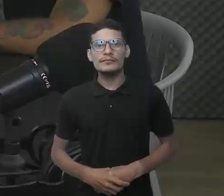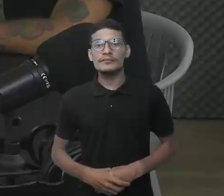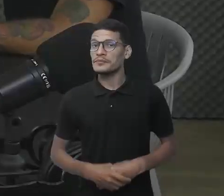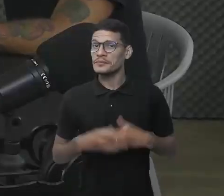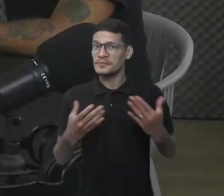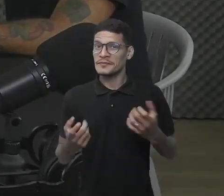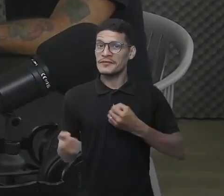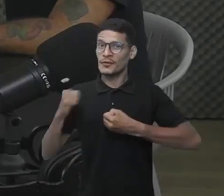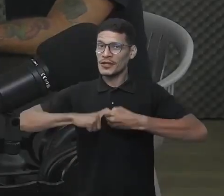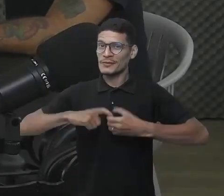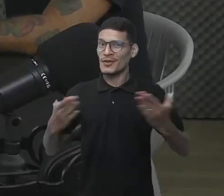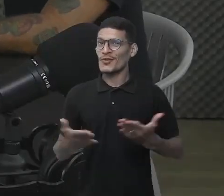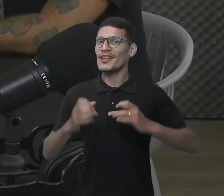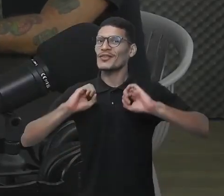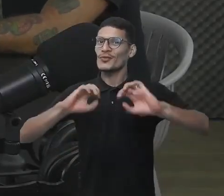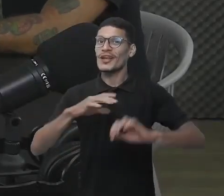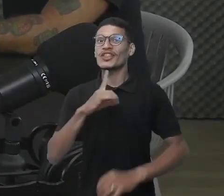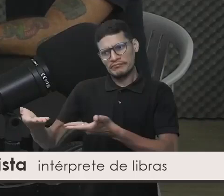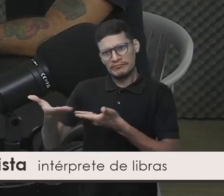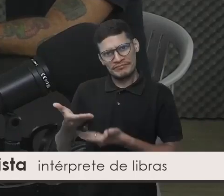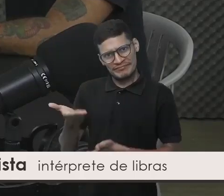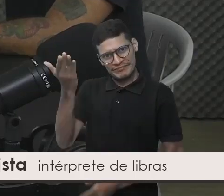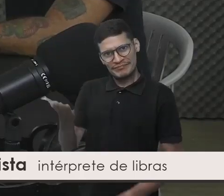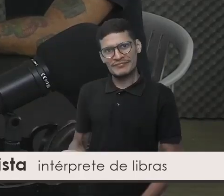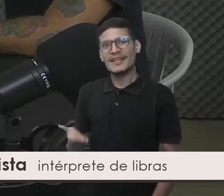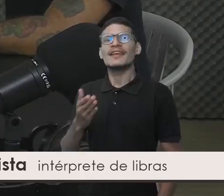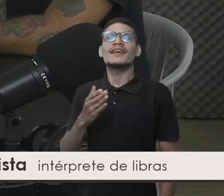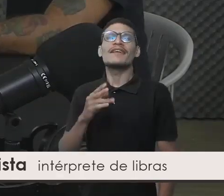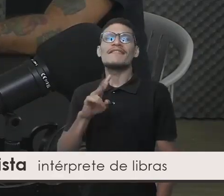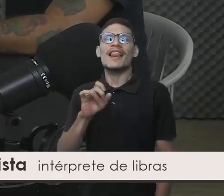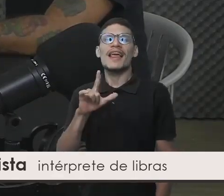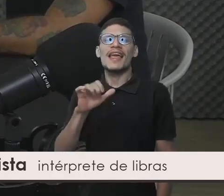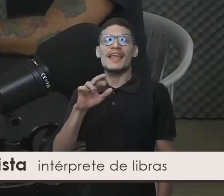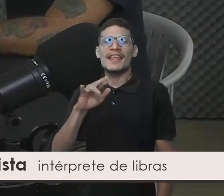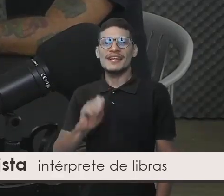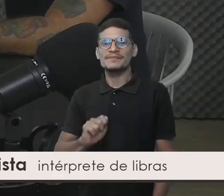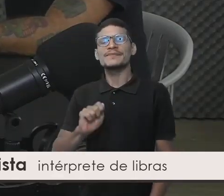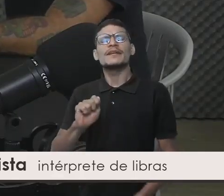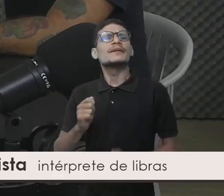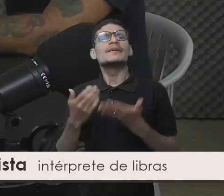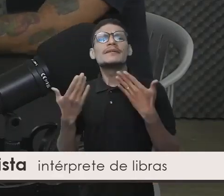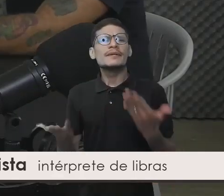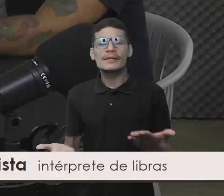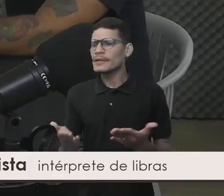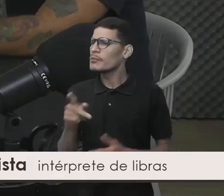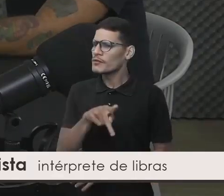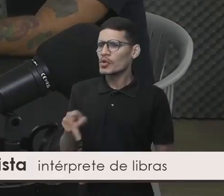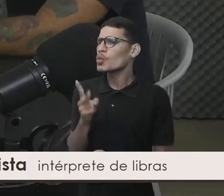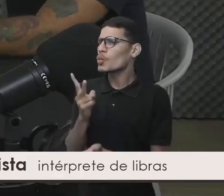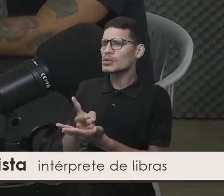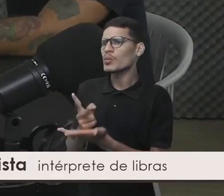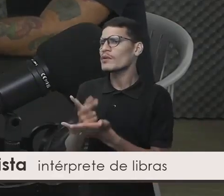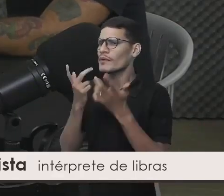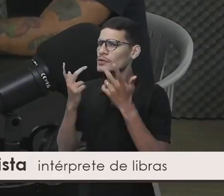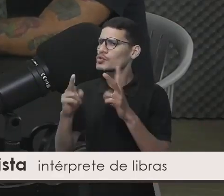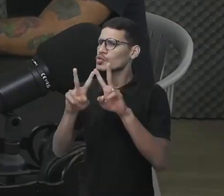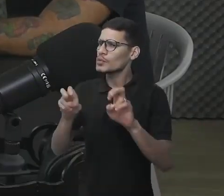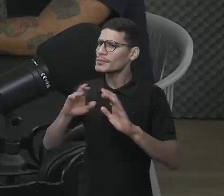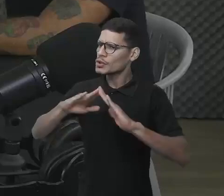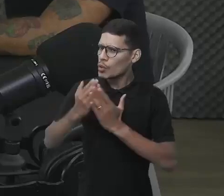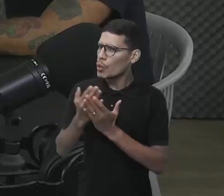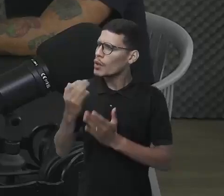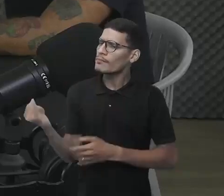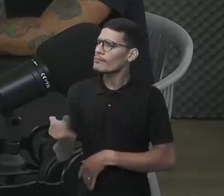Estamos de volta com o Educador, aqui recebendo a professora Valéria Nepomuceno. Professora, vamos continuar falando sobre a escola, né, a Certo.